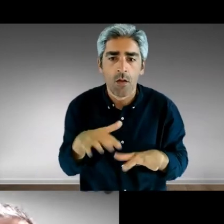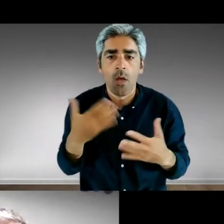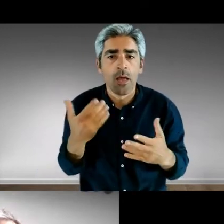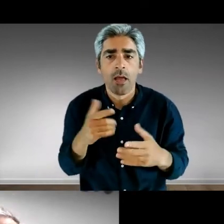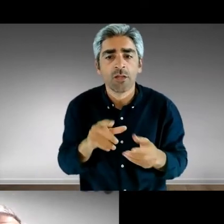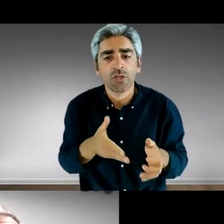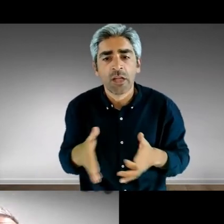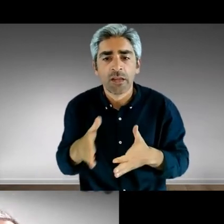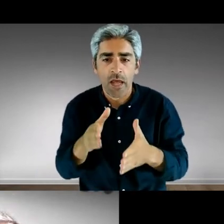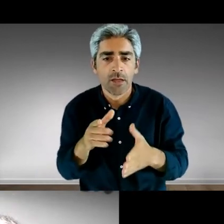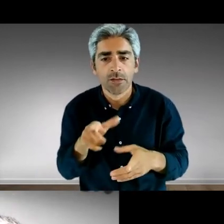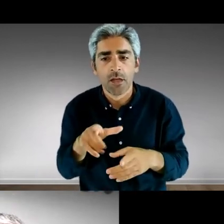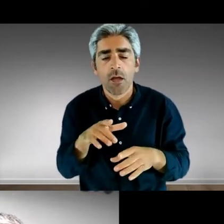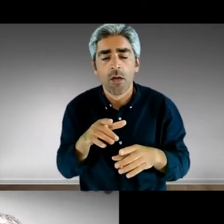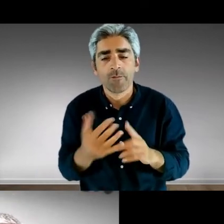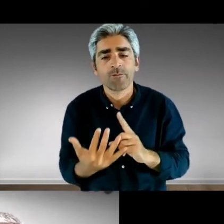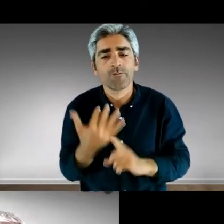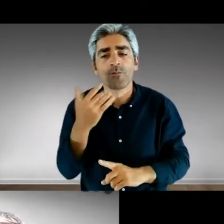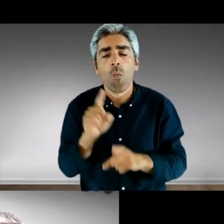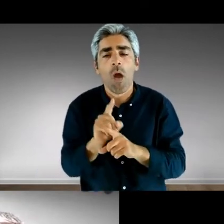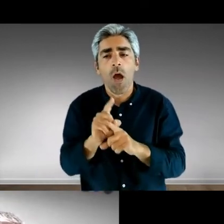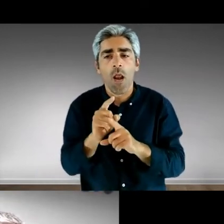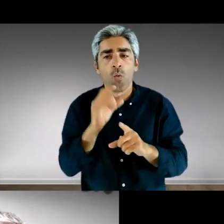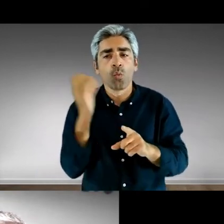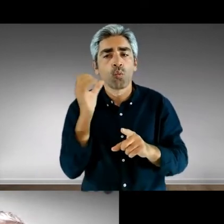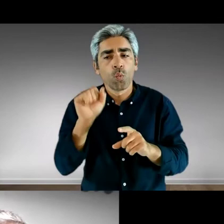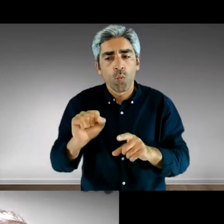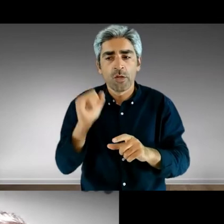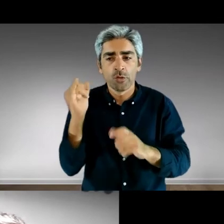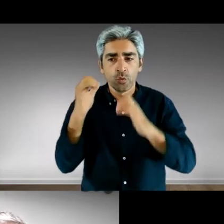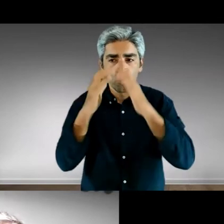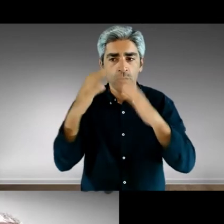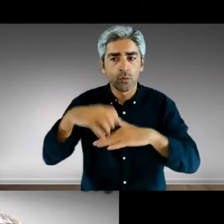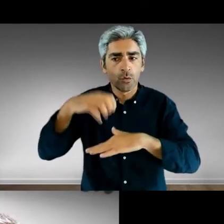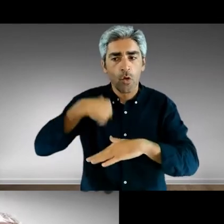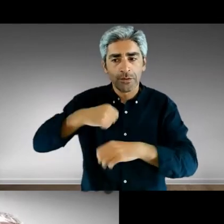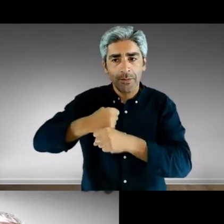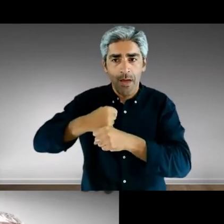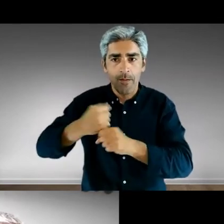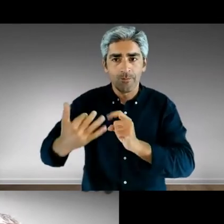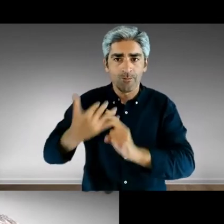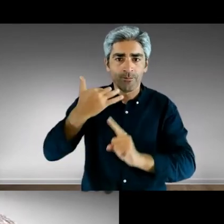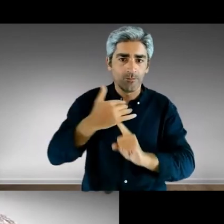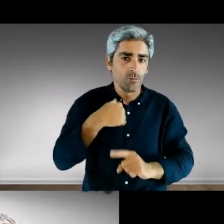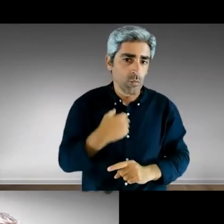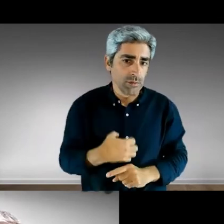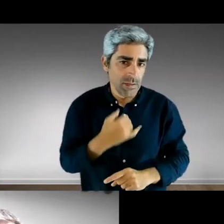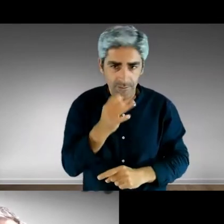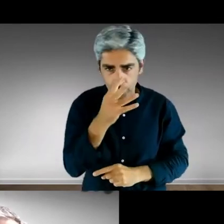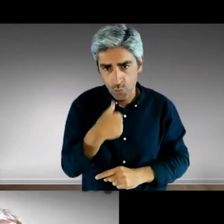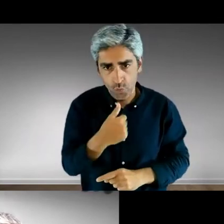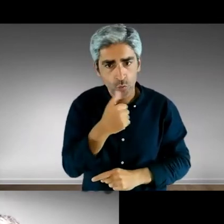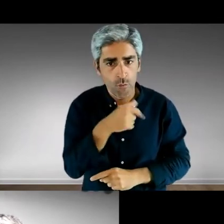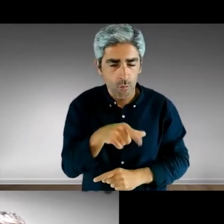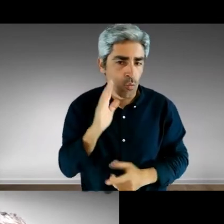pela cultura organizacional dos sítios onde estamos a trabalhar. E isso aí, infelizmente, eu sofro isso todos os dias, especialmente nos